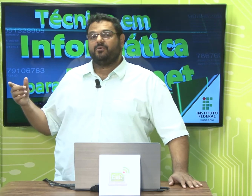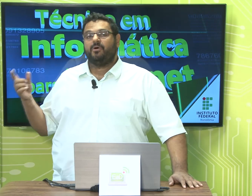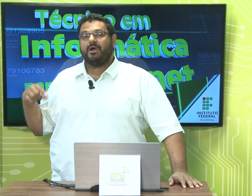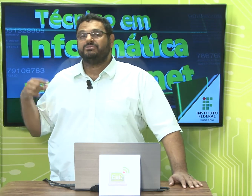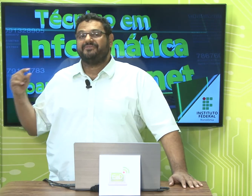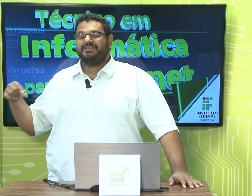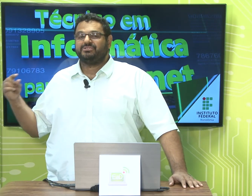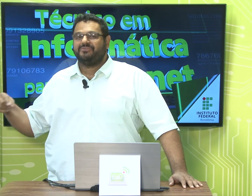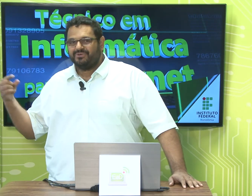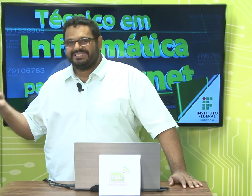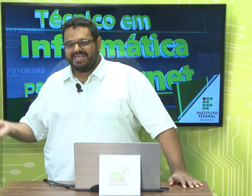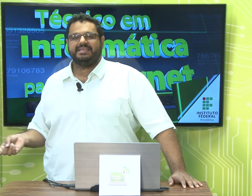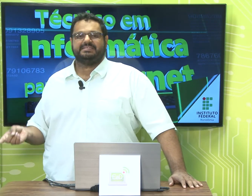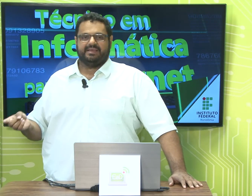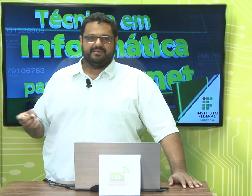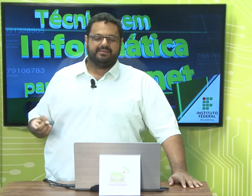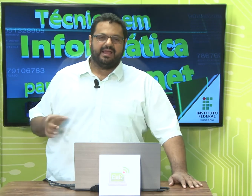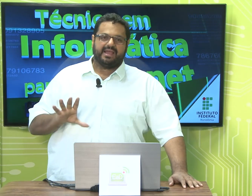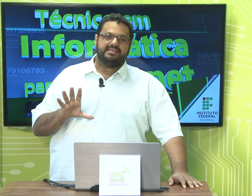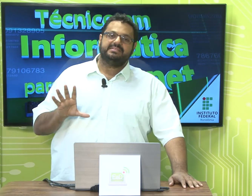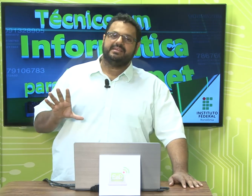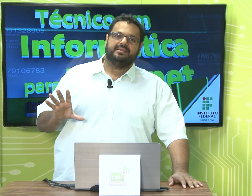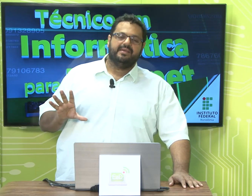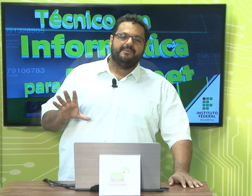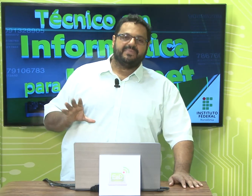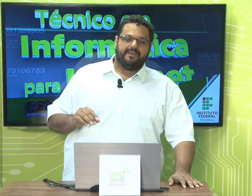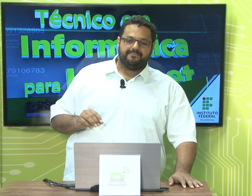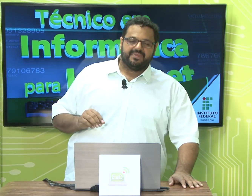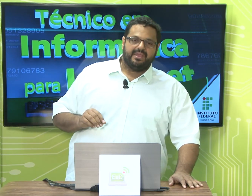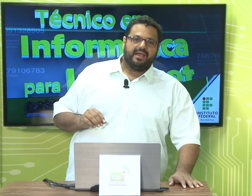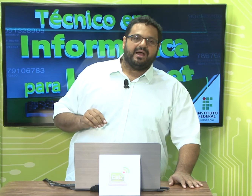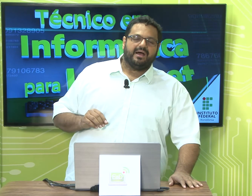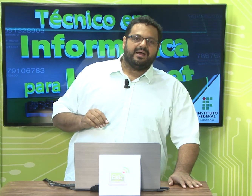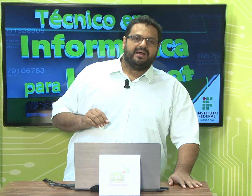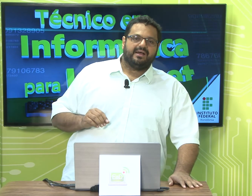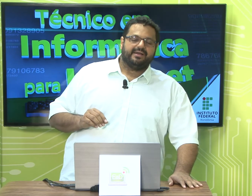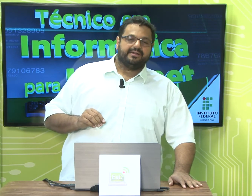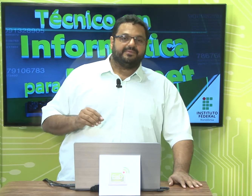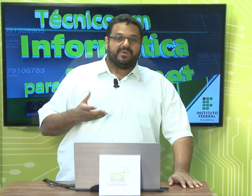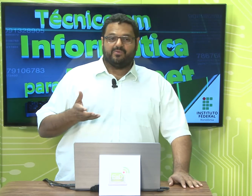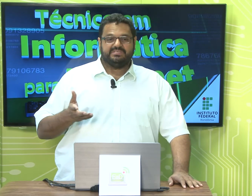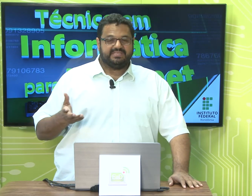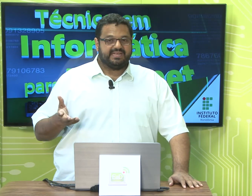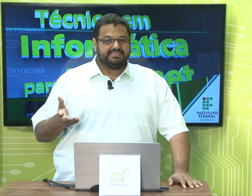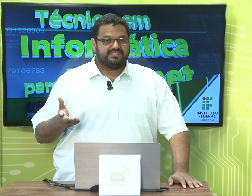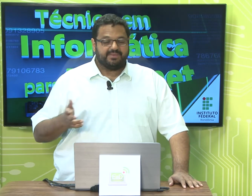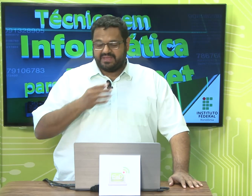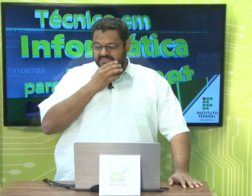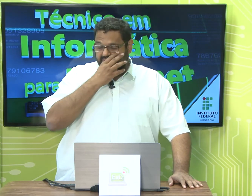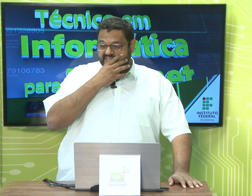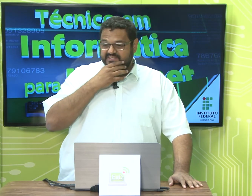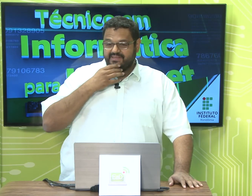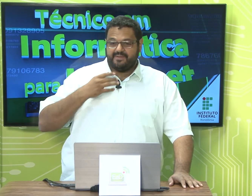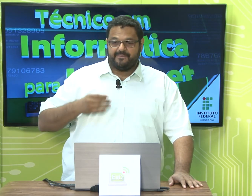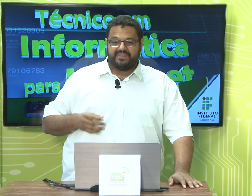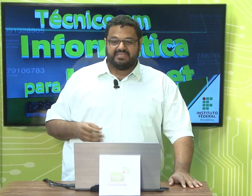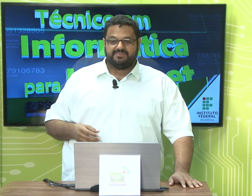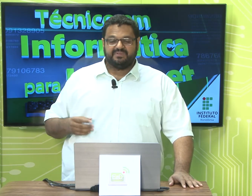conseguir colocar os efeitos que você quiser. Aí sim, né? Uma coisa interessante também são